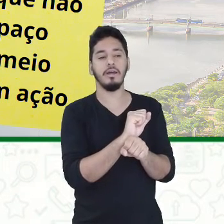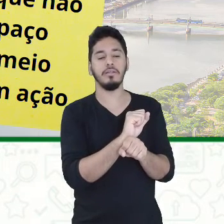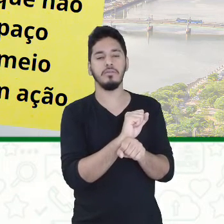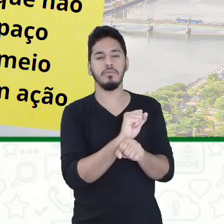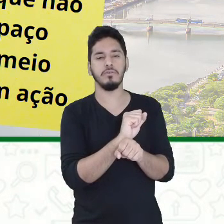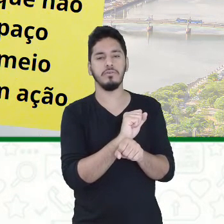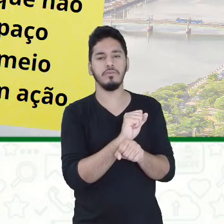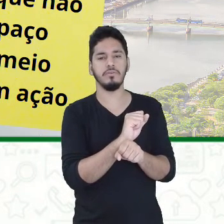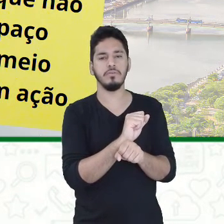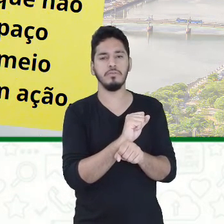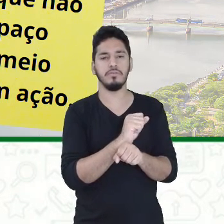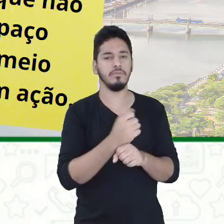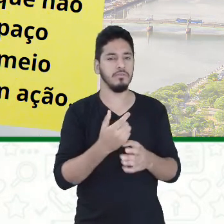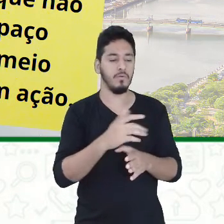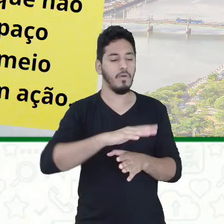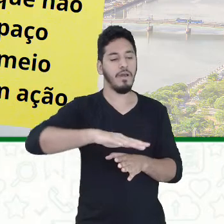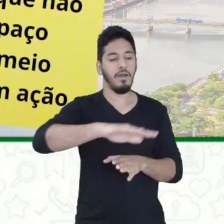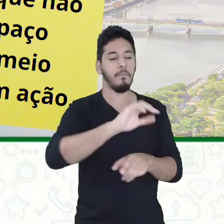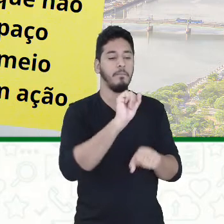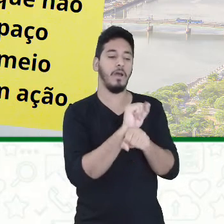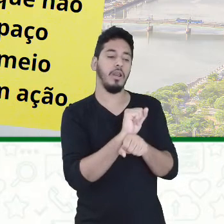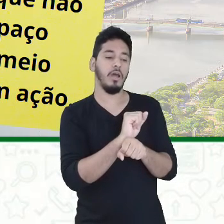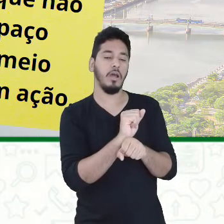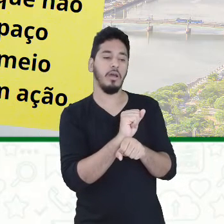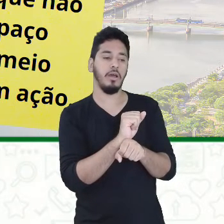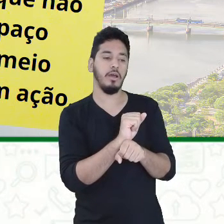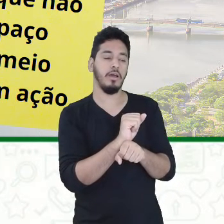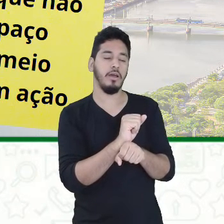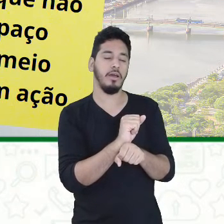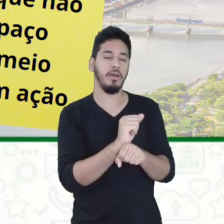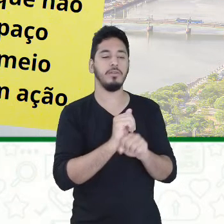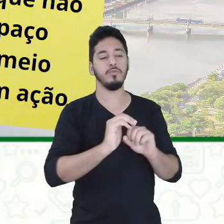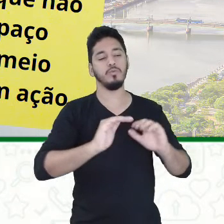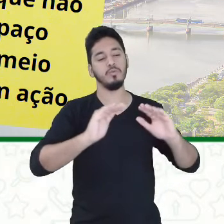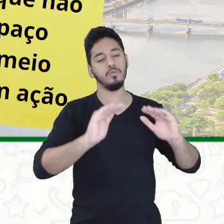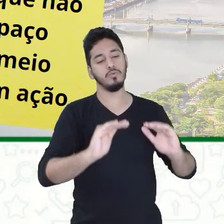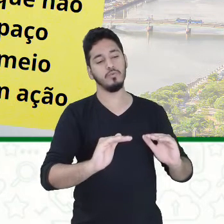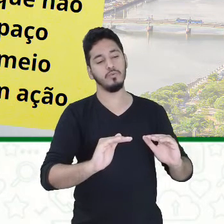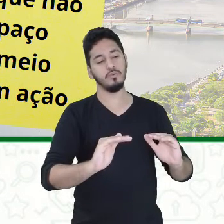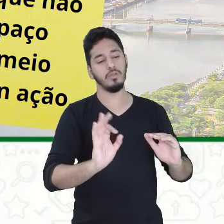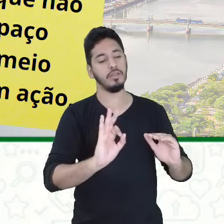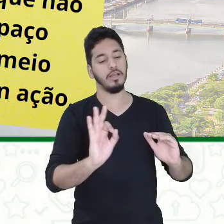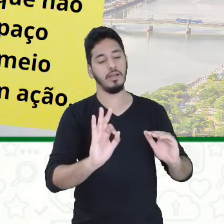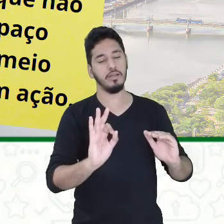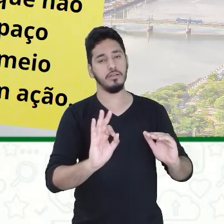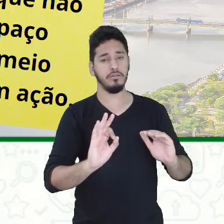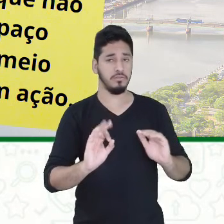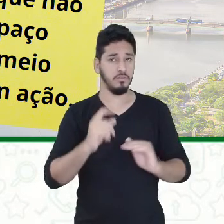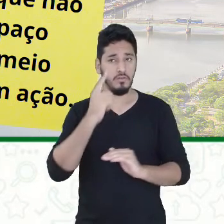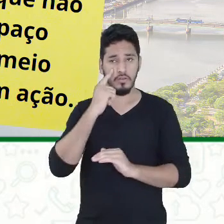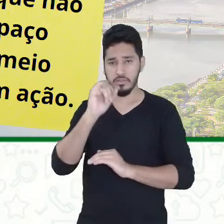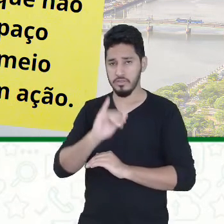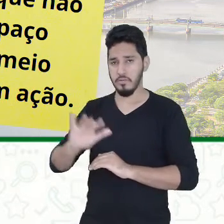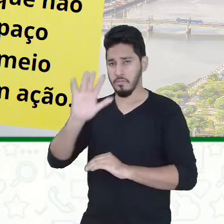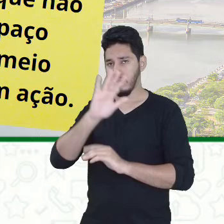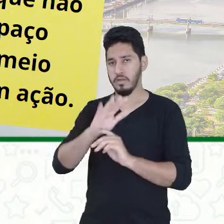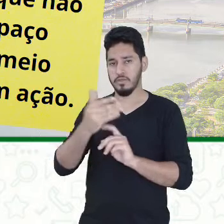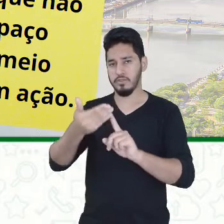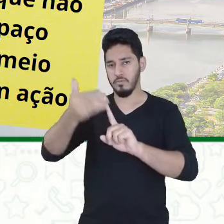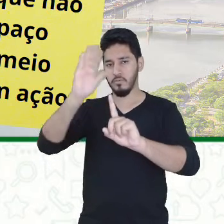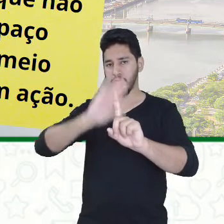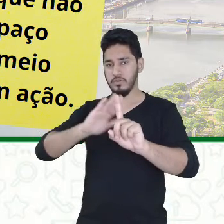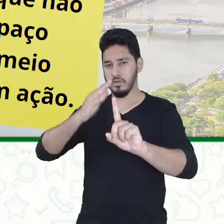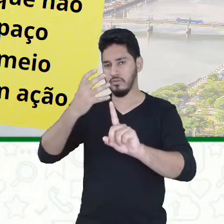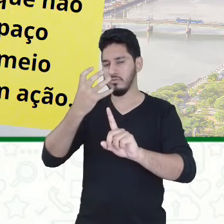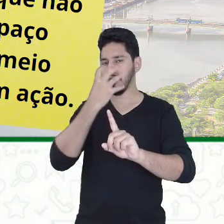professor? Um meio parado, passivo, sem ação. Você vê aqui nessa imagem aí, por trás do cachorrinho, por